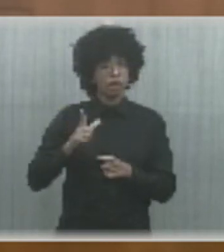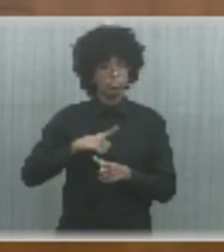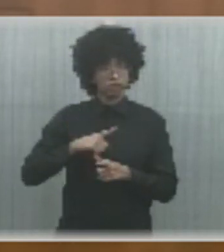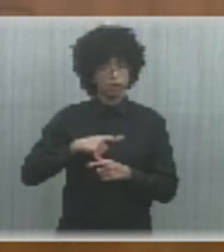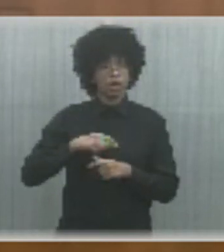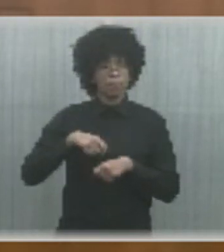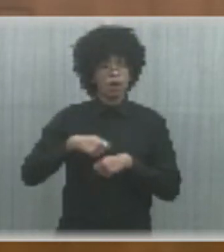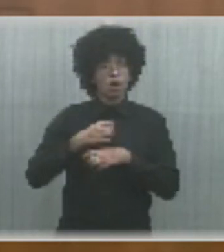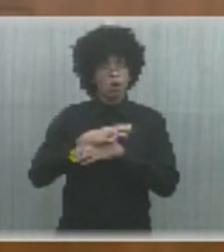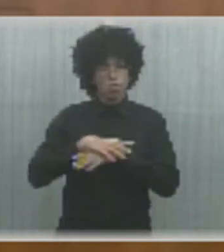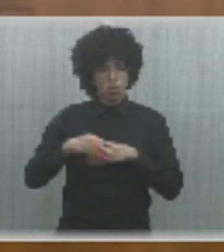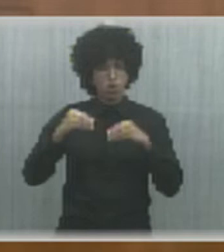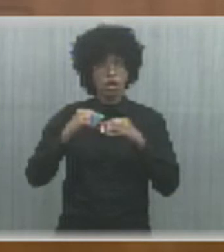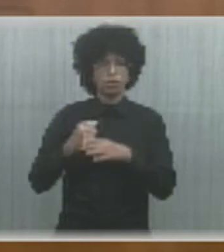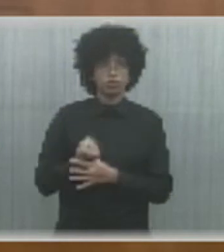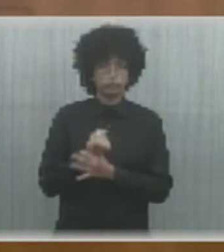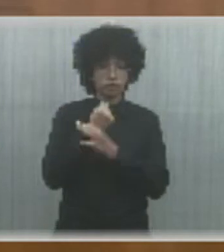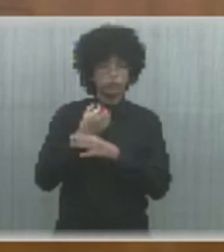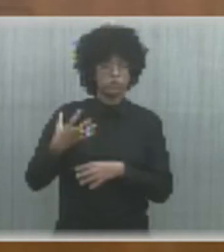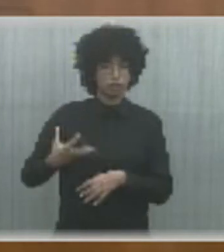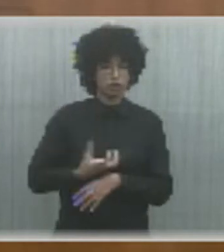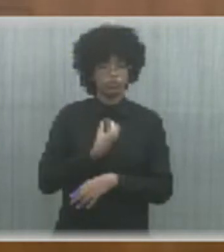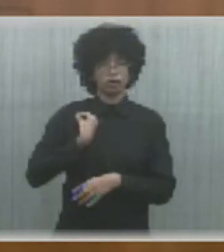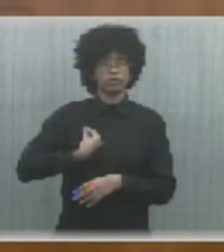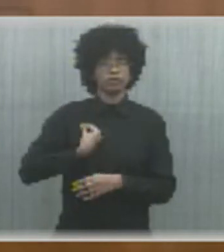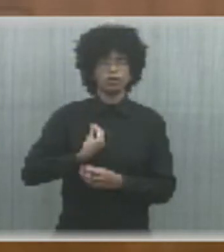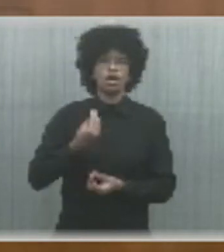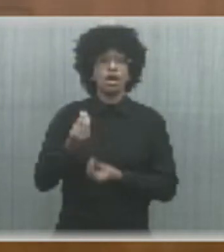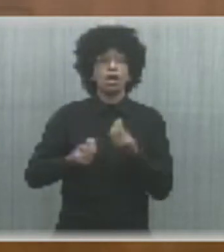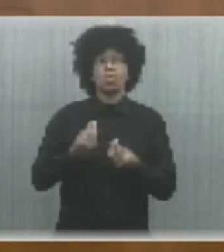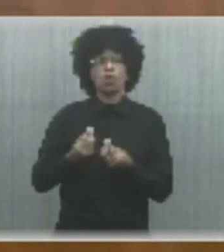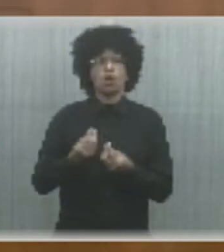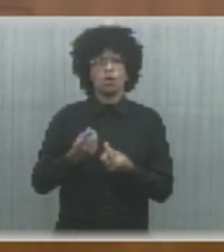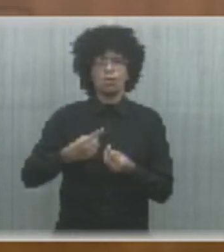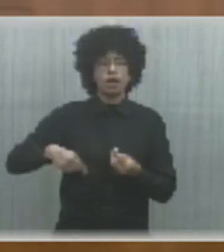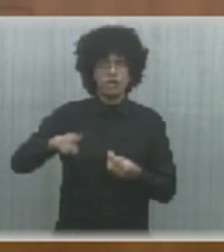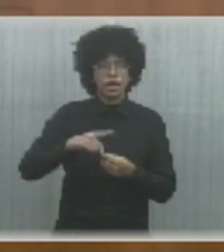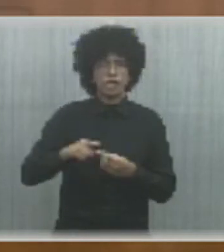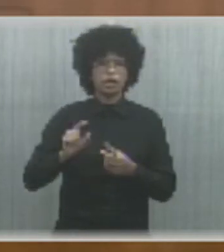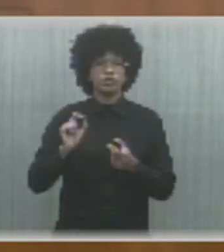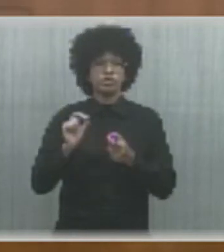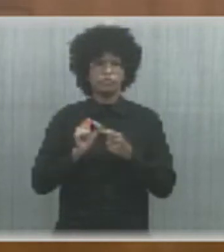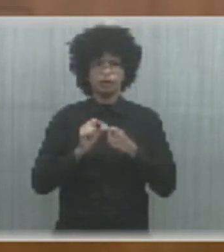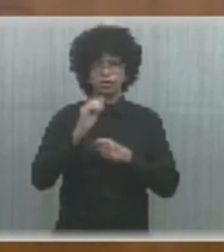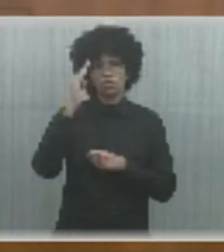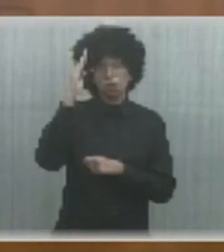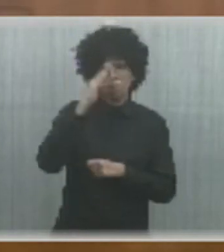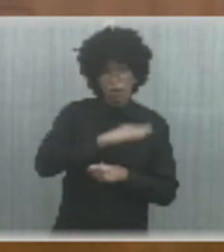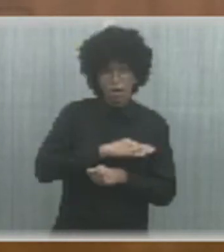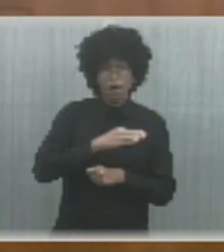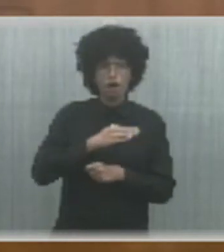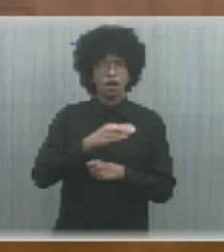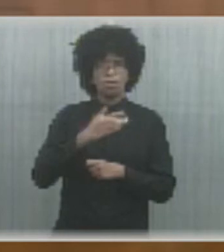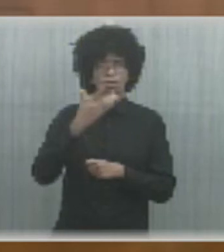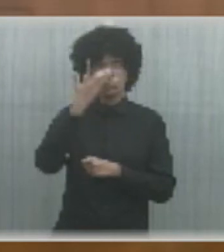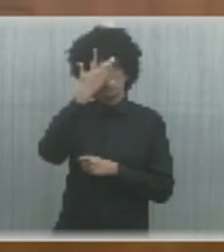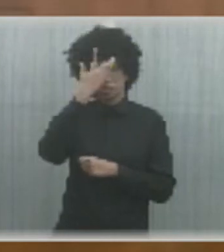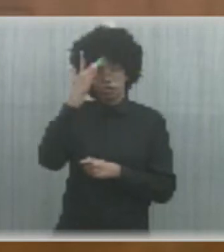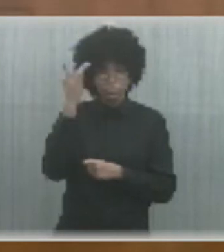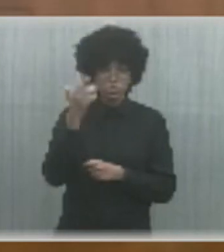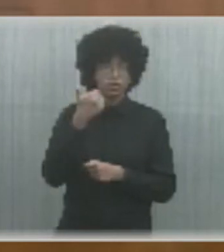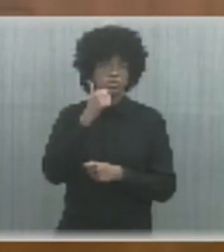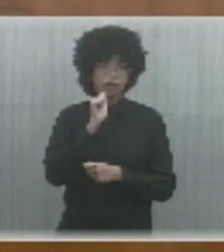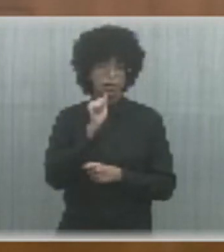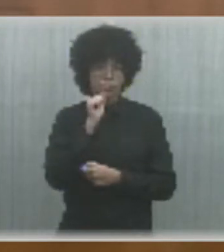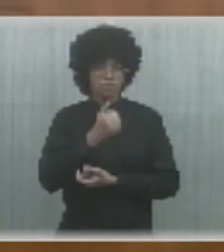curar, proteger e salvar vidas, é como se esses profissionais fossem machucar, fossem ferir, fossem agredir as mães e